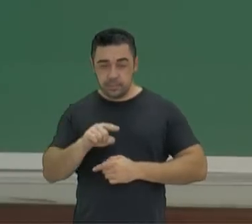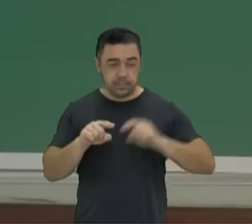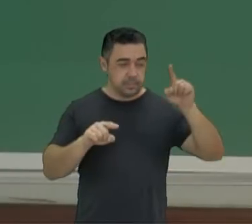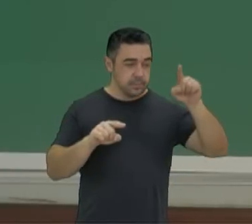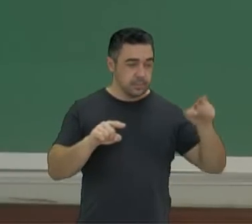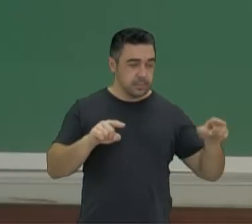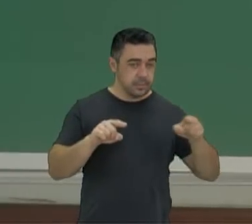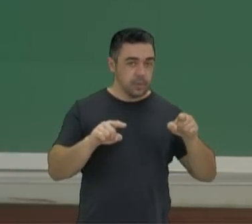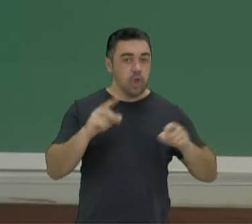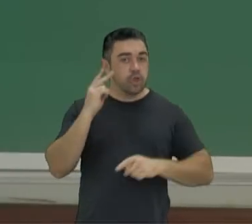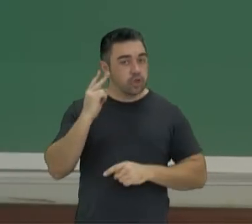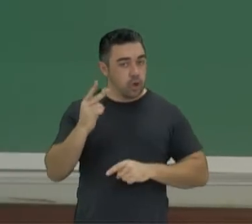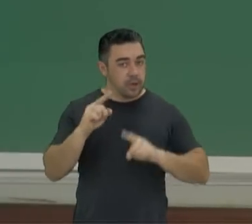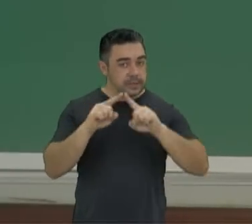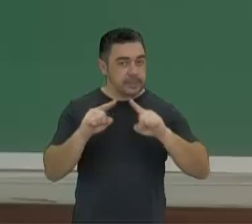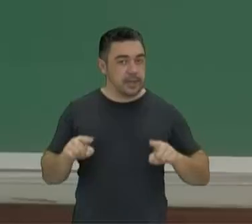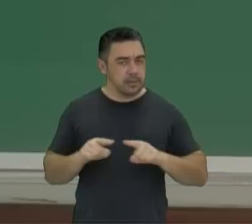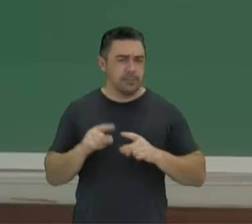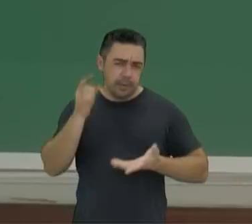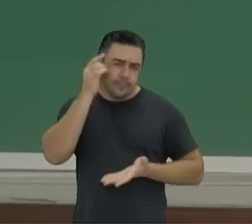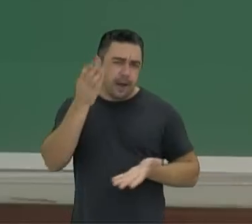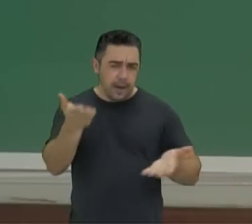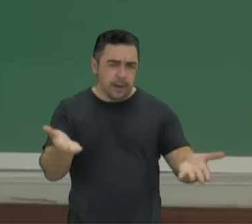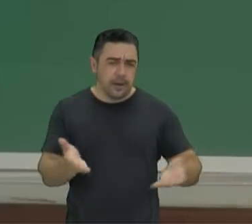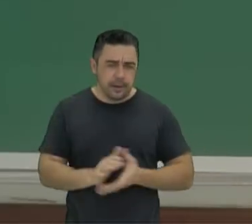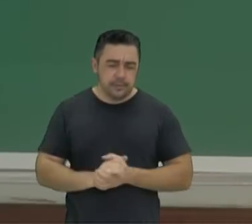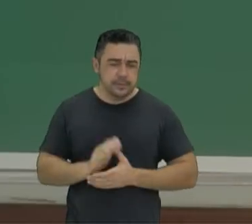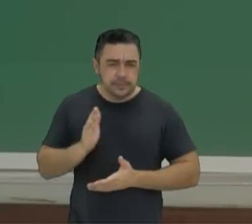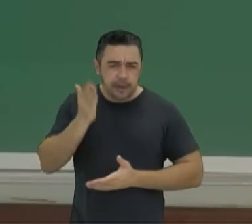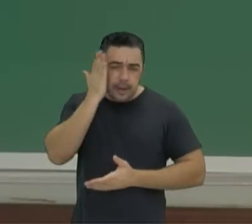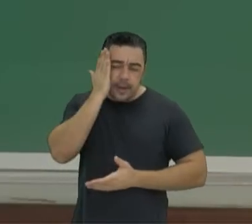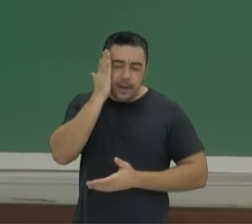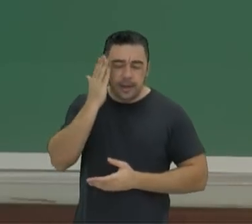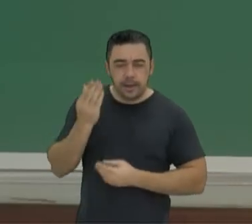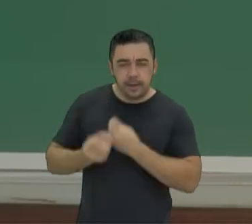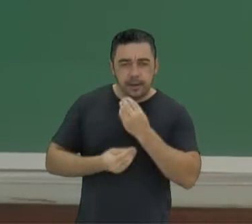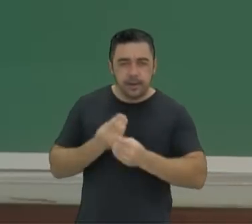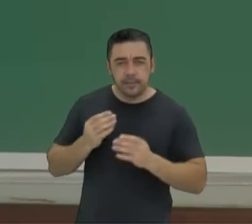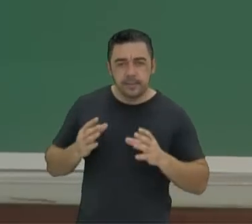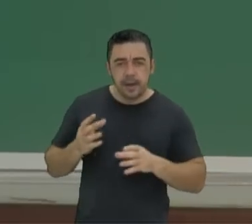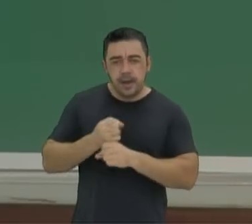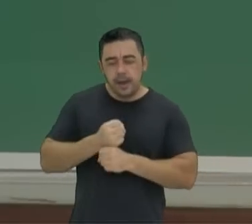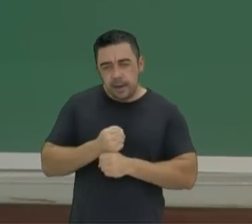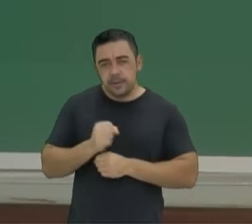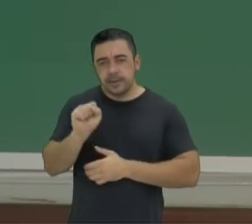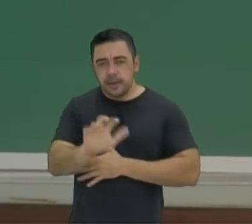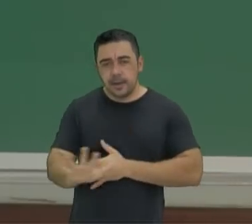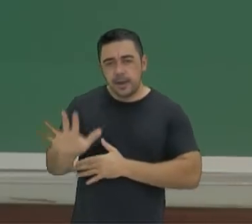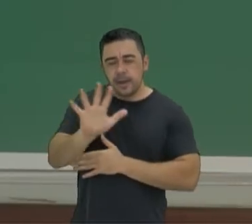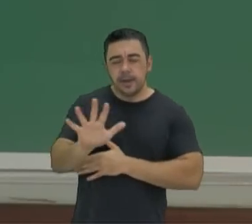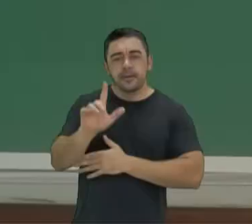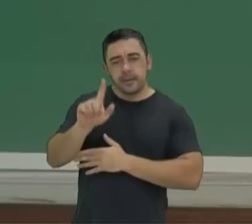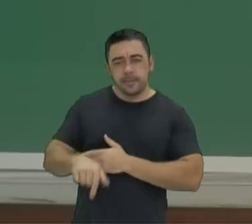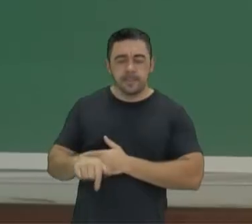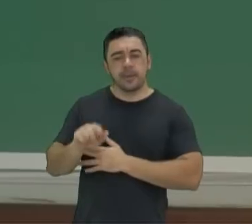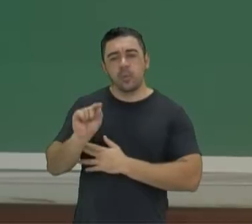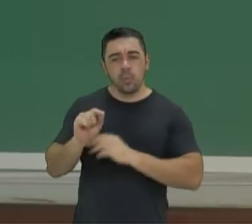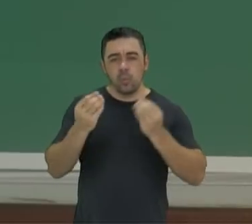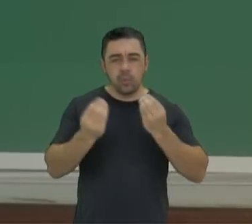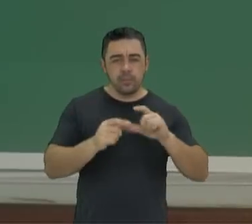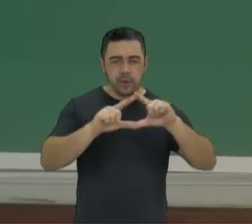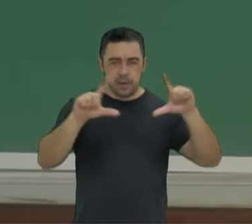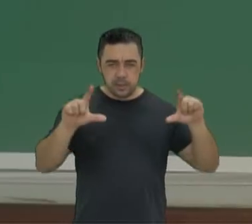triângulos. Daí fica facinho de fazer, não fica? Porque a gente já sabe como é calcular a área do retângulo, como é calcular a área do